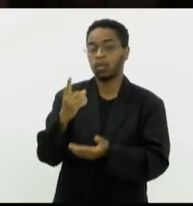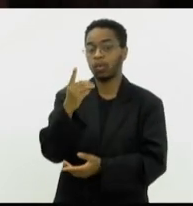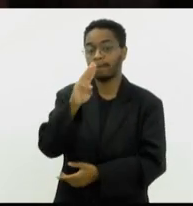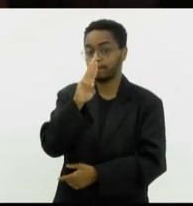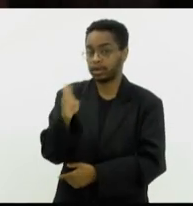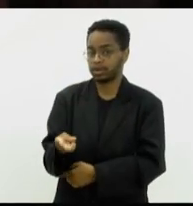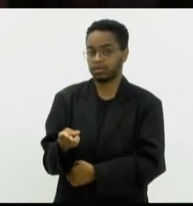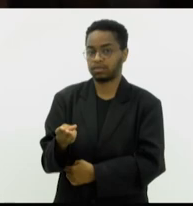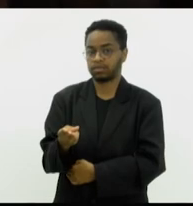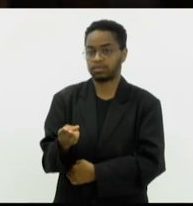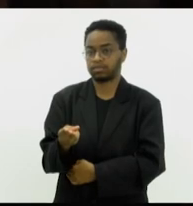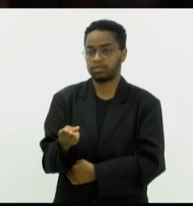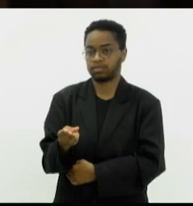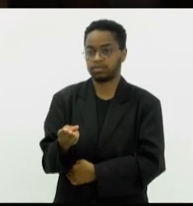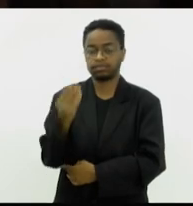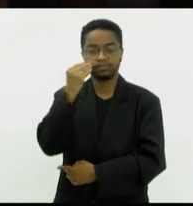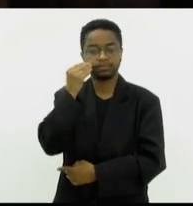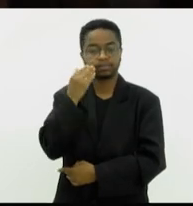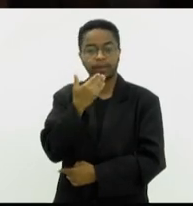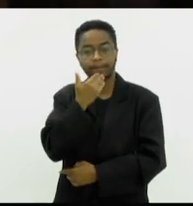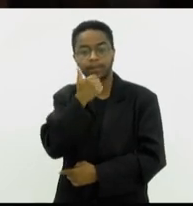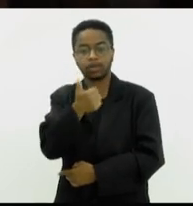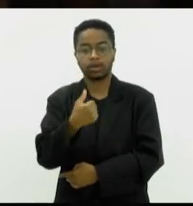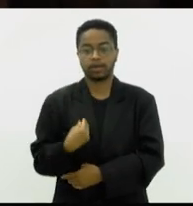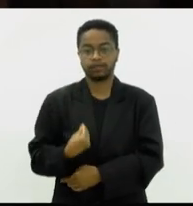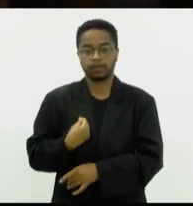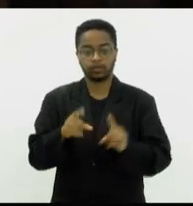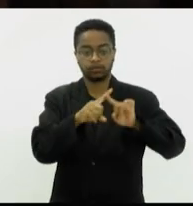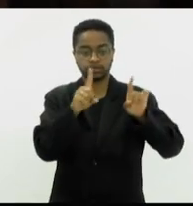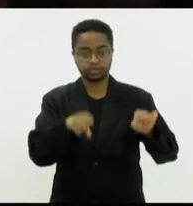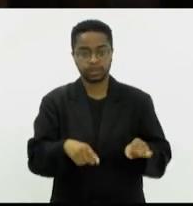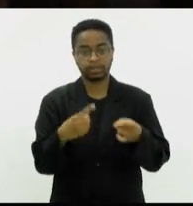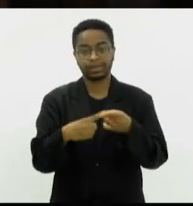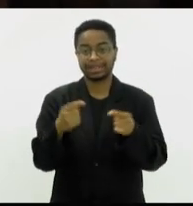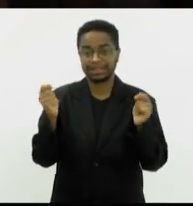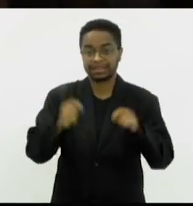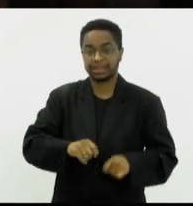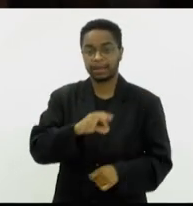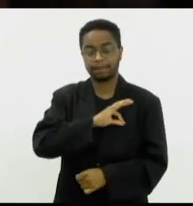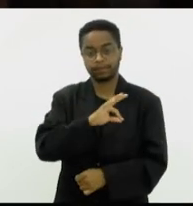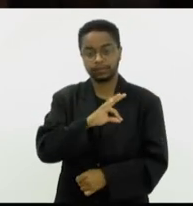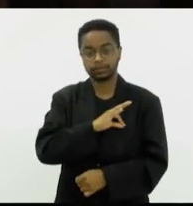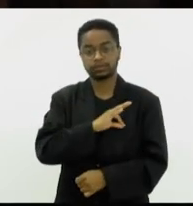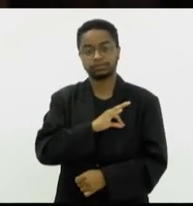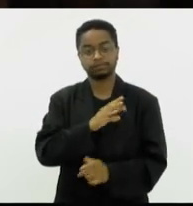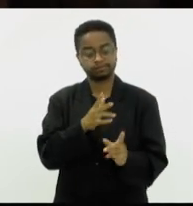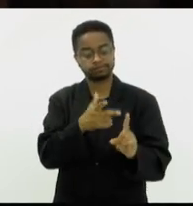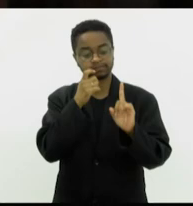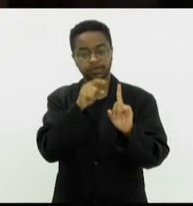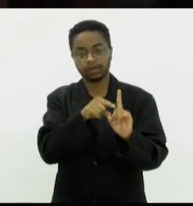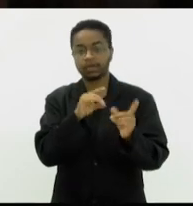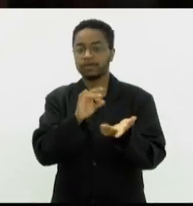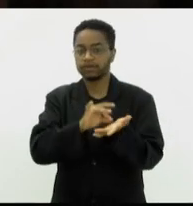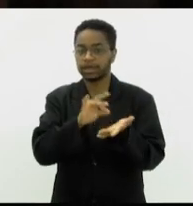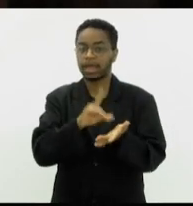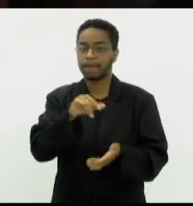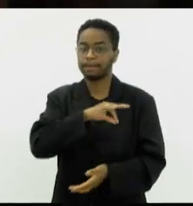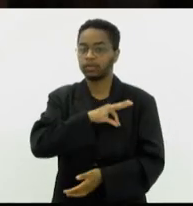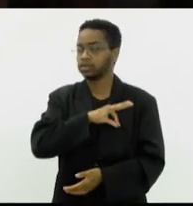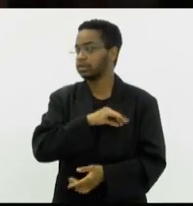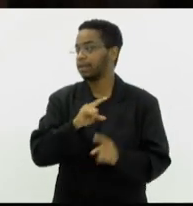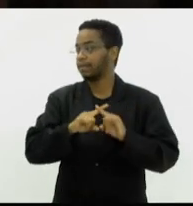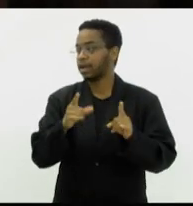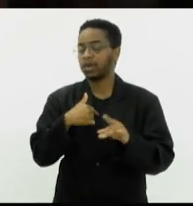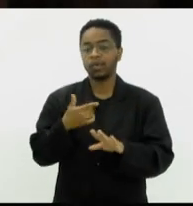milhão tudo pra melhoria do Servidor para que a polícia seja a polícia penal seja reconhecida como polícia aí eu chego lá e